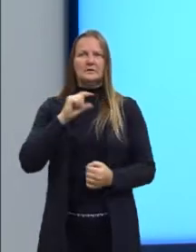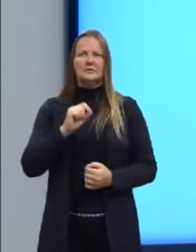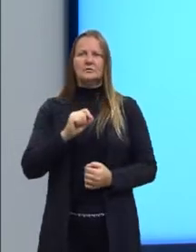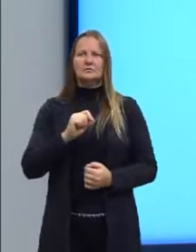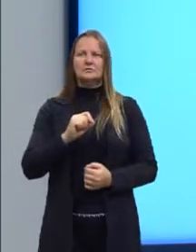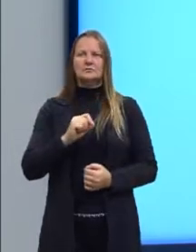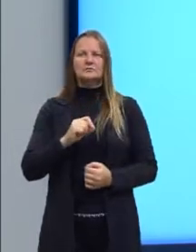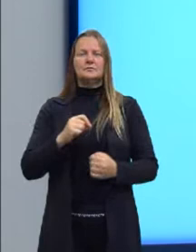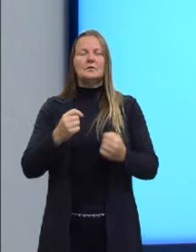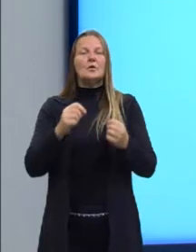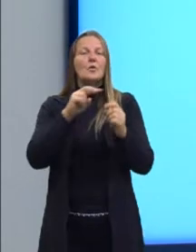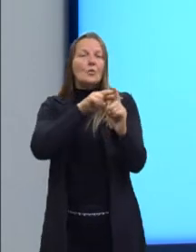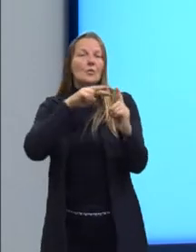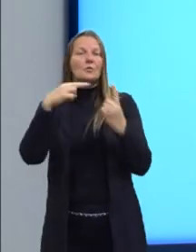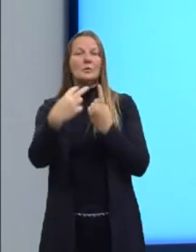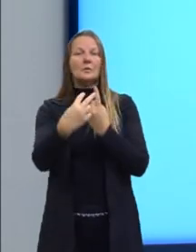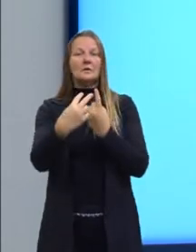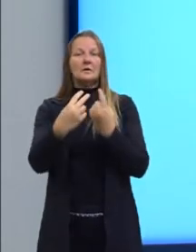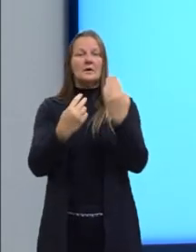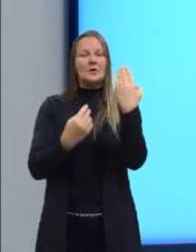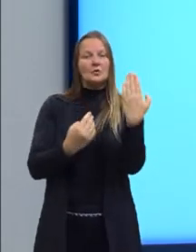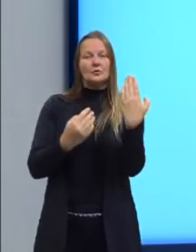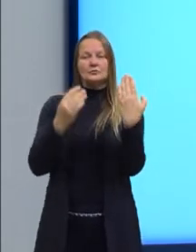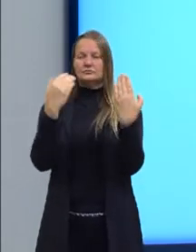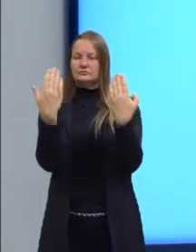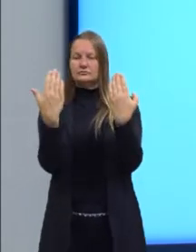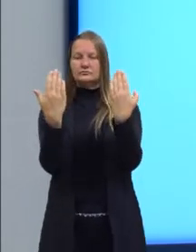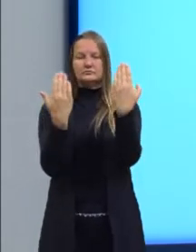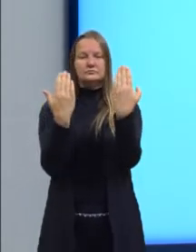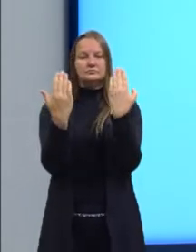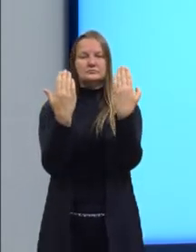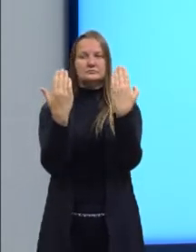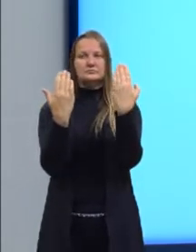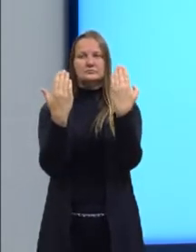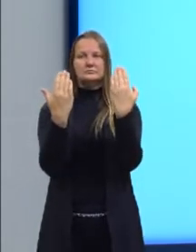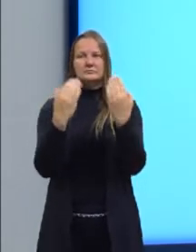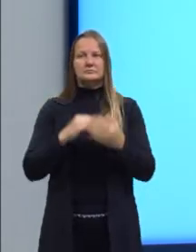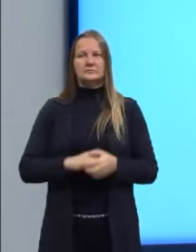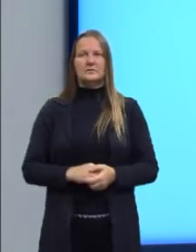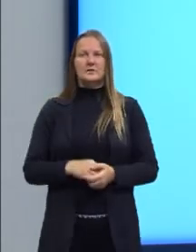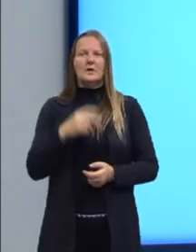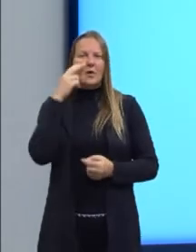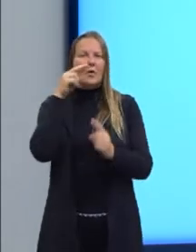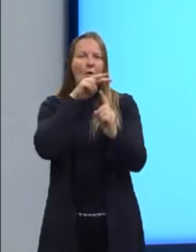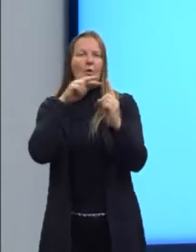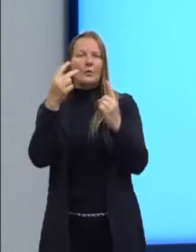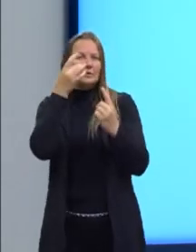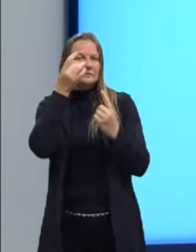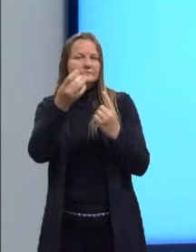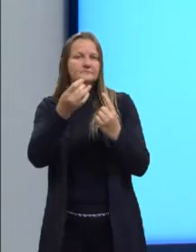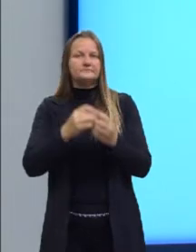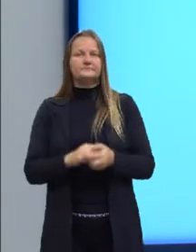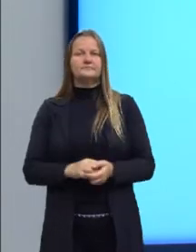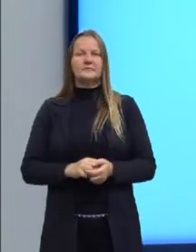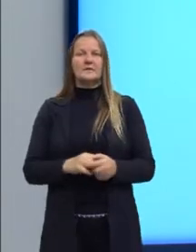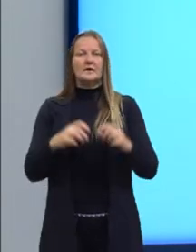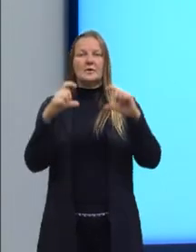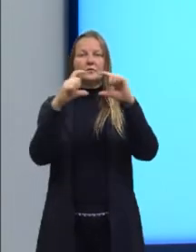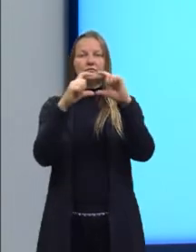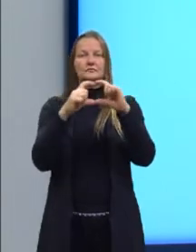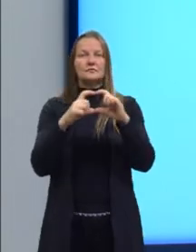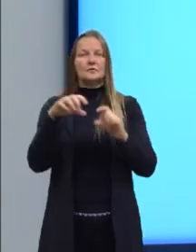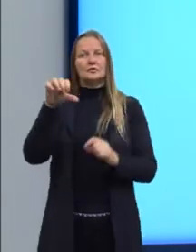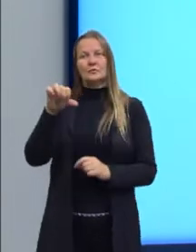de um aspecto que seja comum aos dois elementos comparados olhem ali por exemplo no verso 9